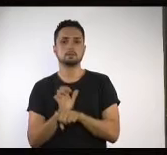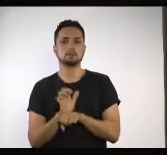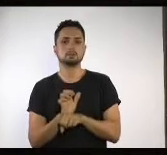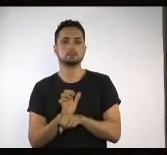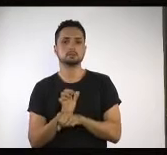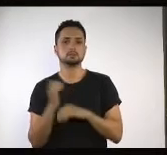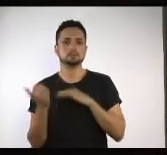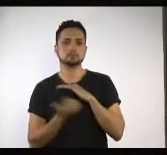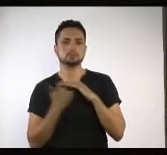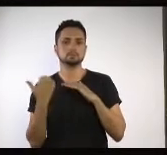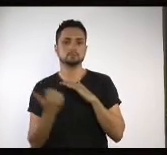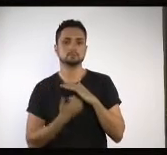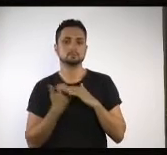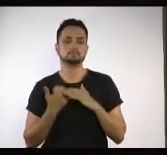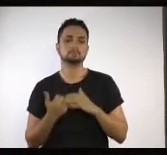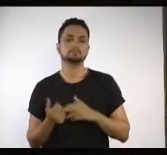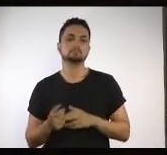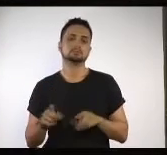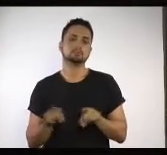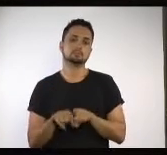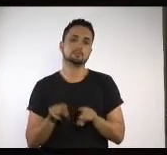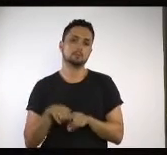Petrobras. Diferentemente